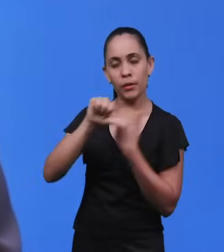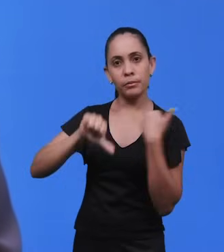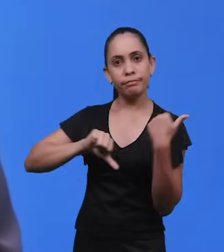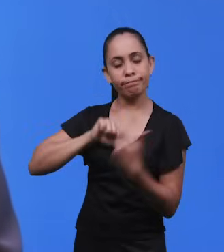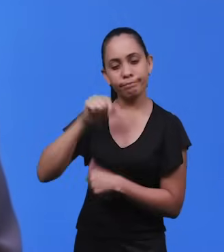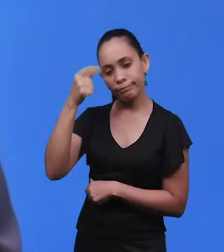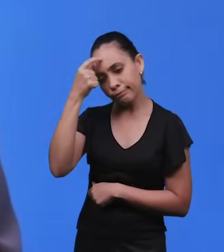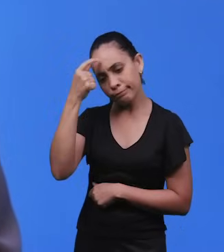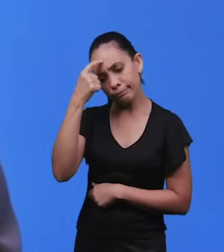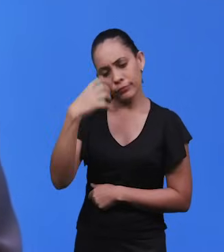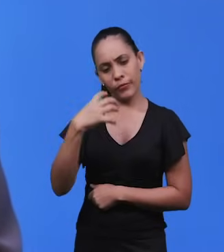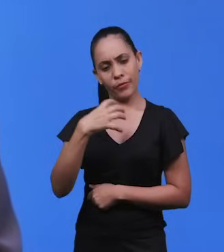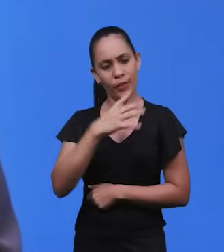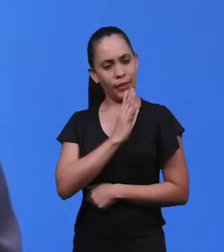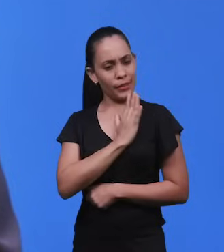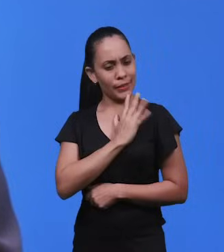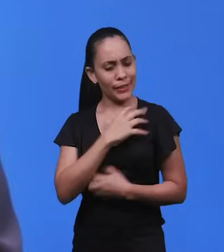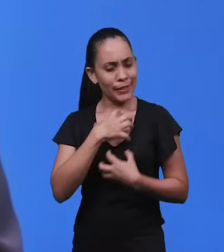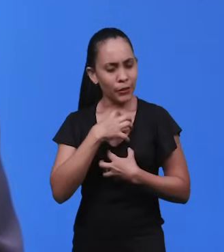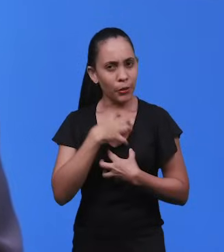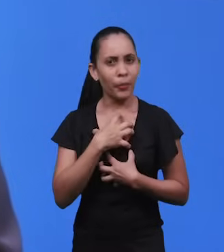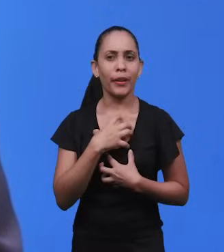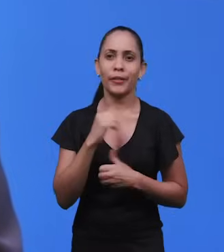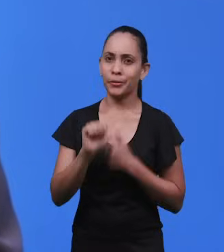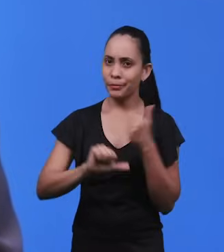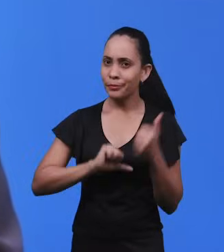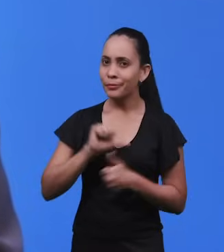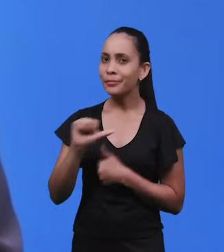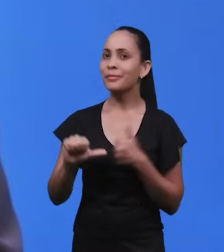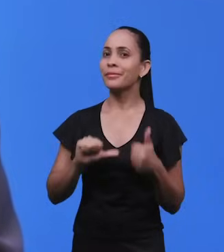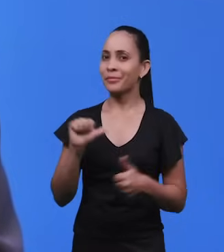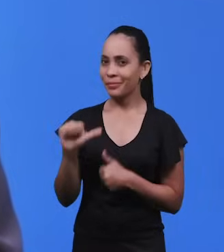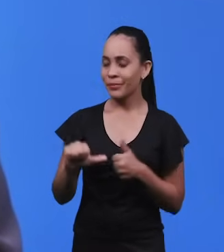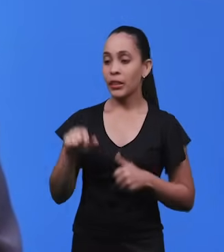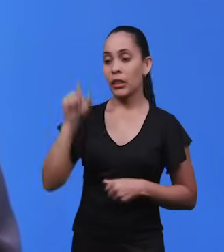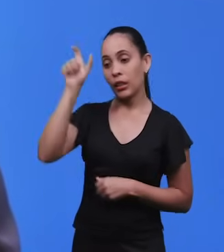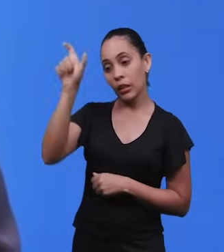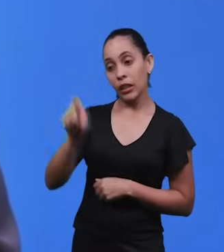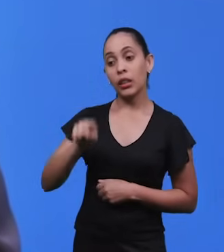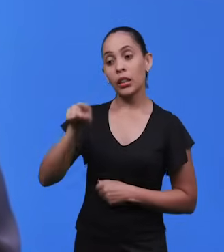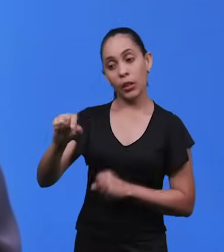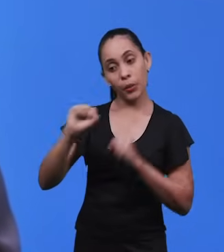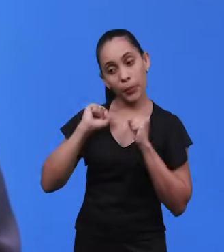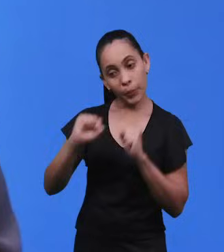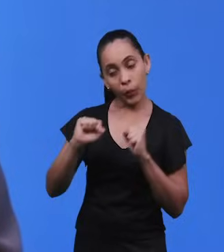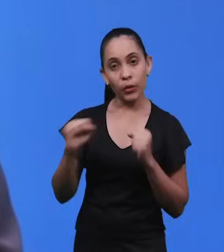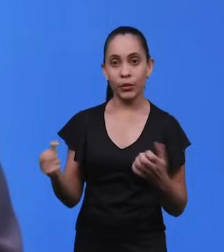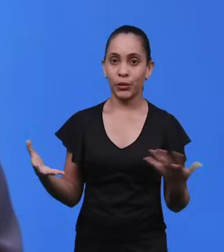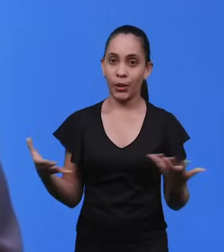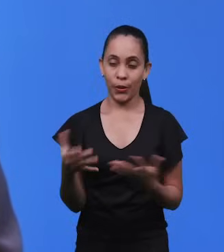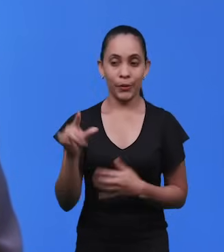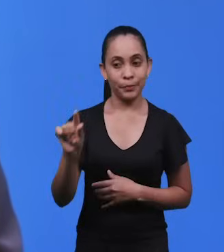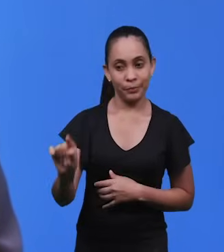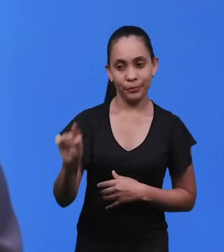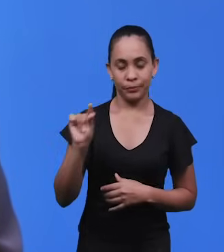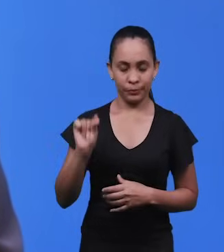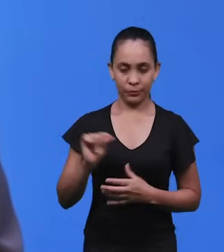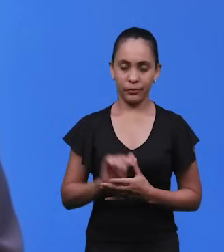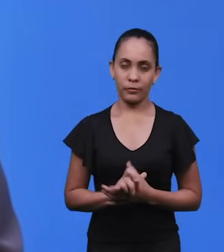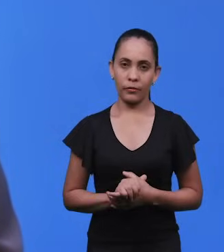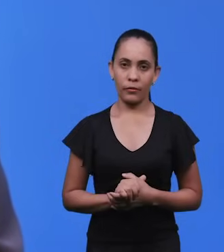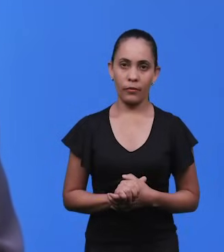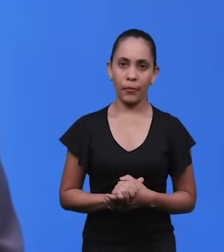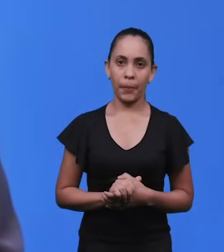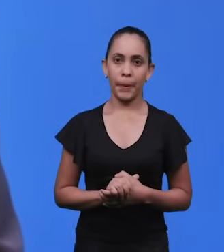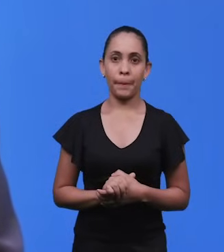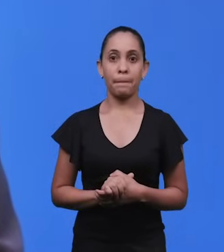de mentalidade, de sentimentos. E esse rapaz, em nome de Jesus, ele pôde tomar essa decisão,